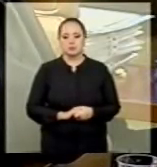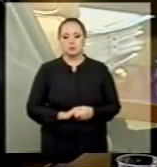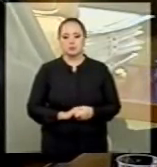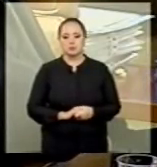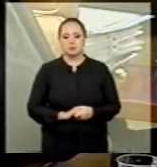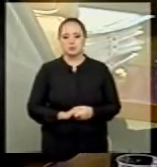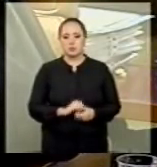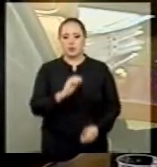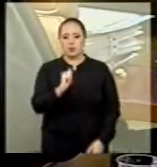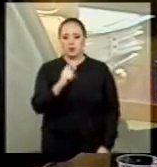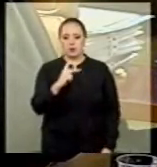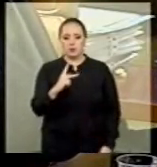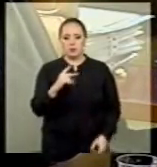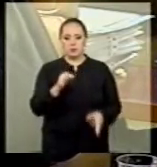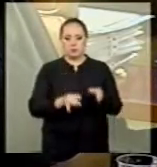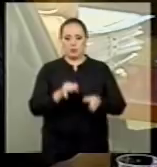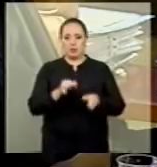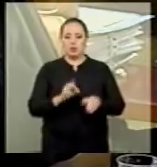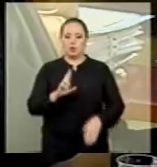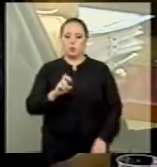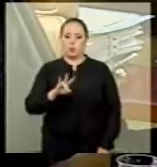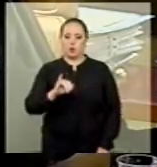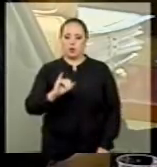Ações penais julgadas como revisor.